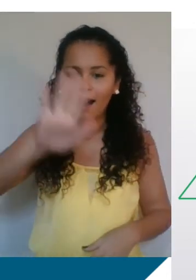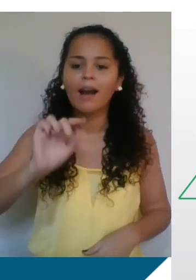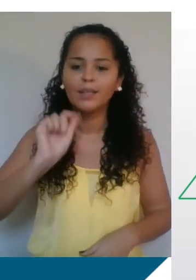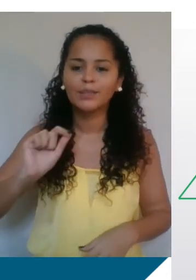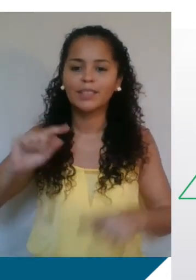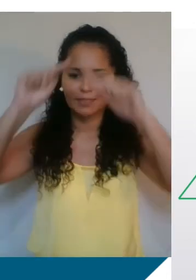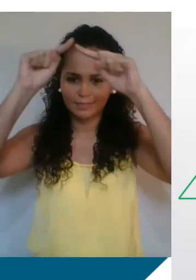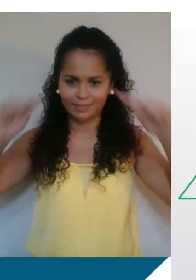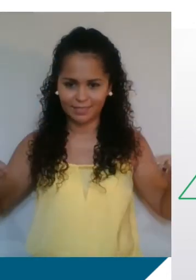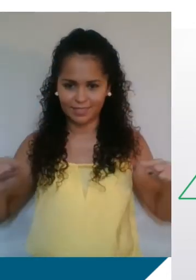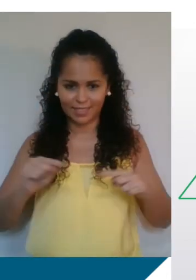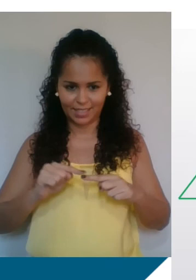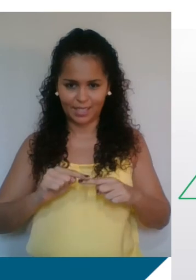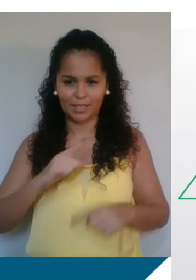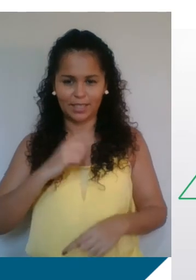na figura.